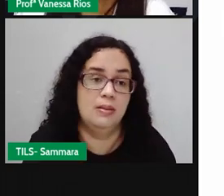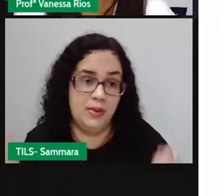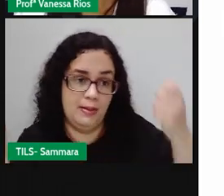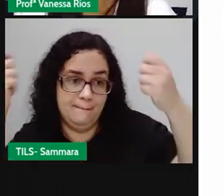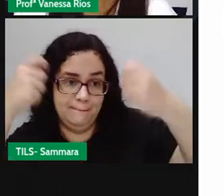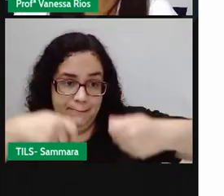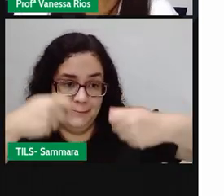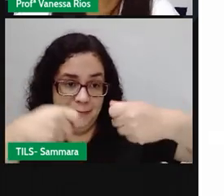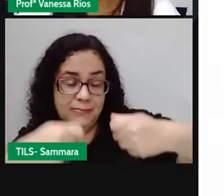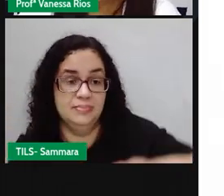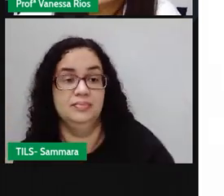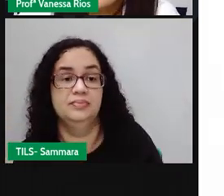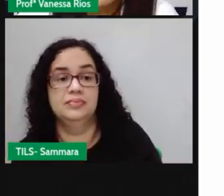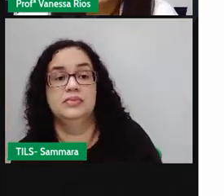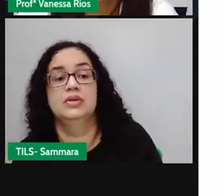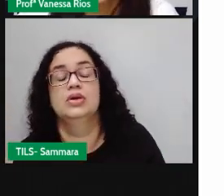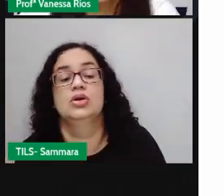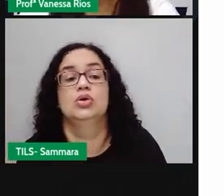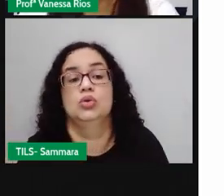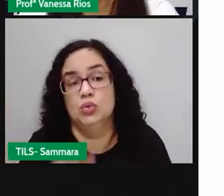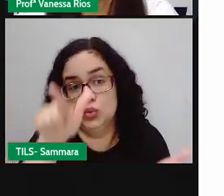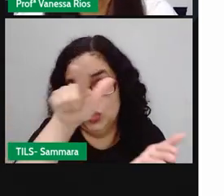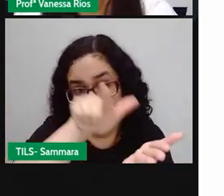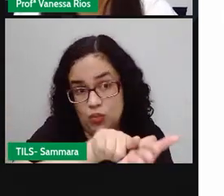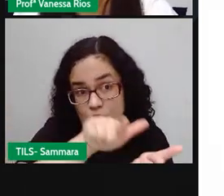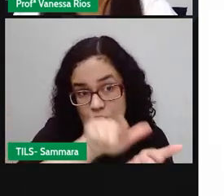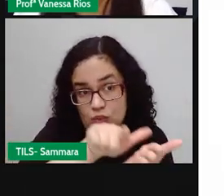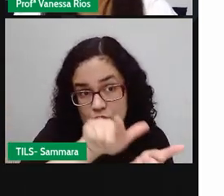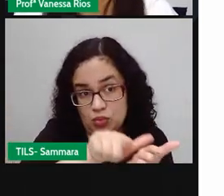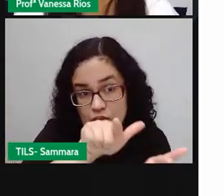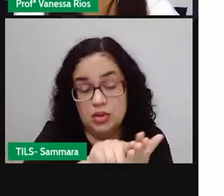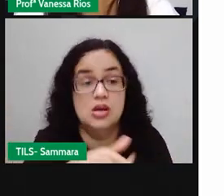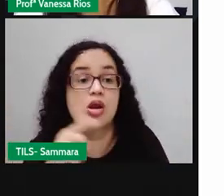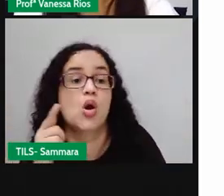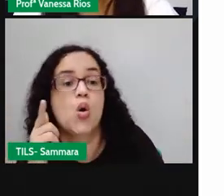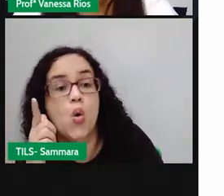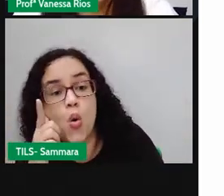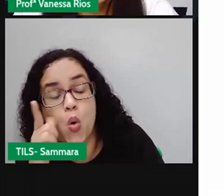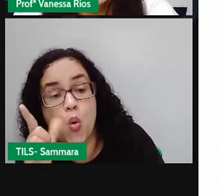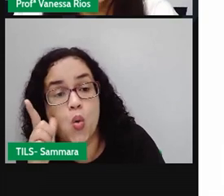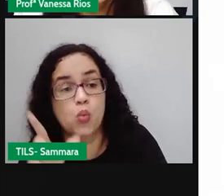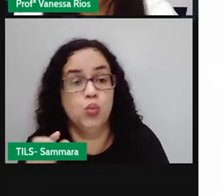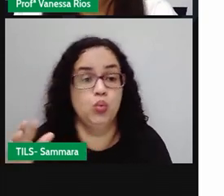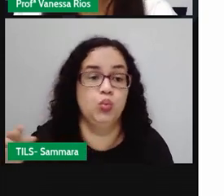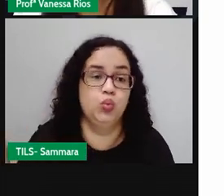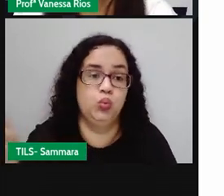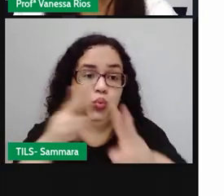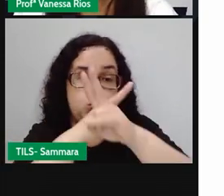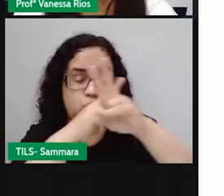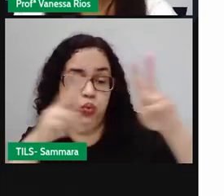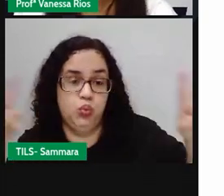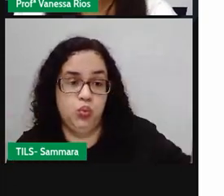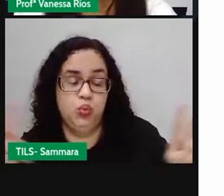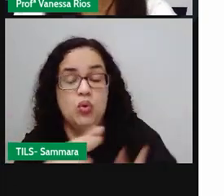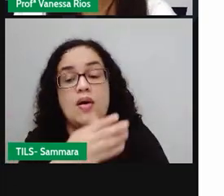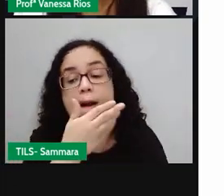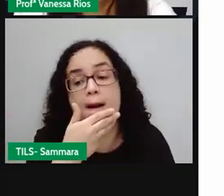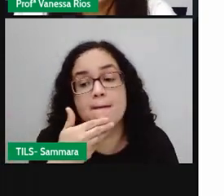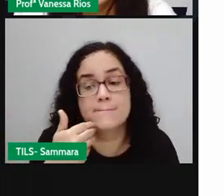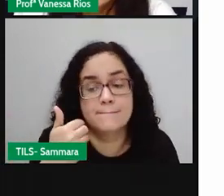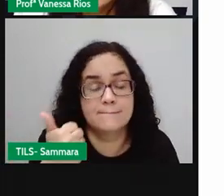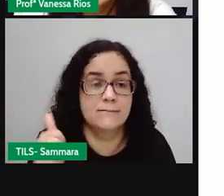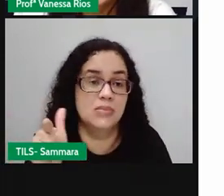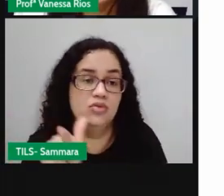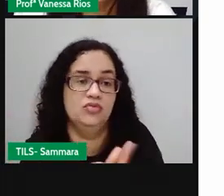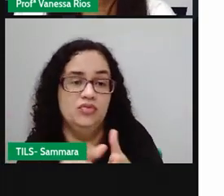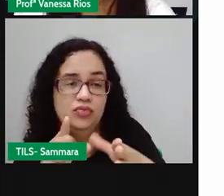dessa fragilidade do papel para que ela fique, que ela consiga aí voar melhor, né? Por isso que é feito de um papel